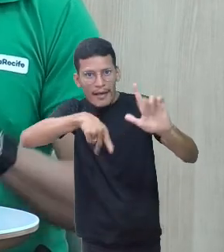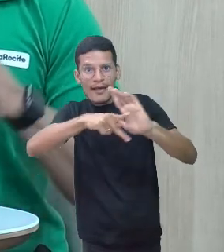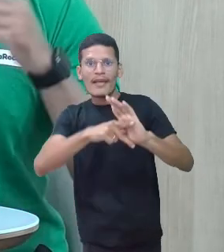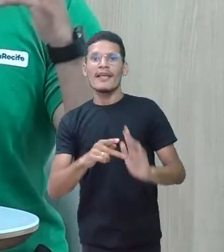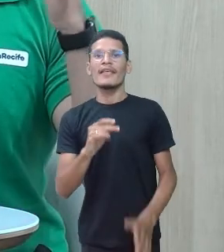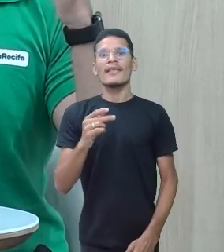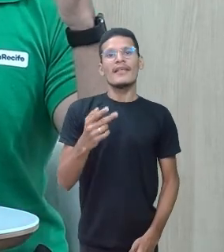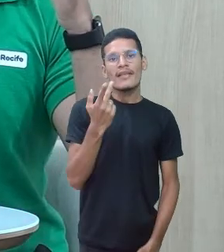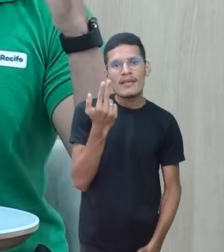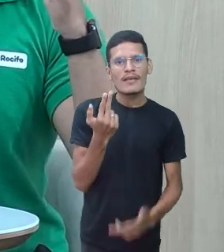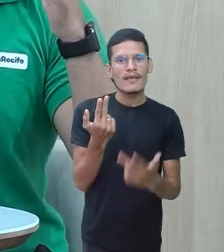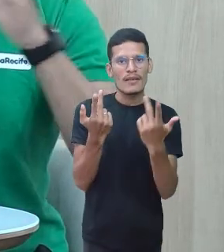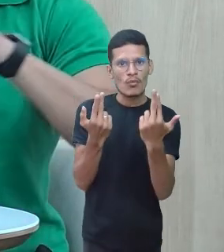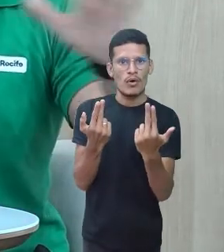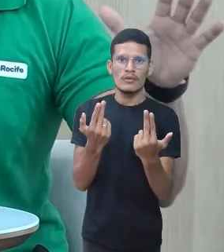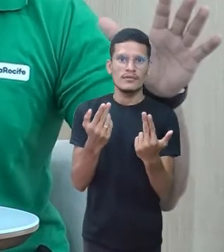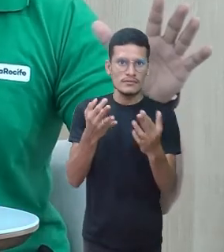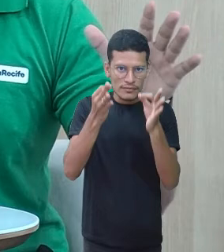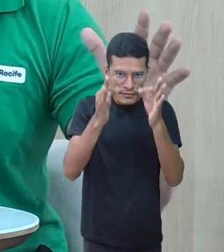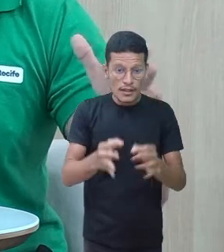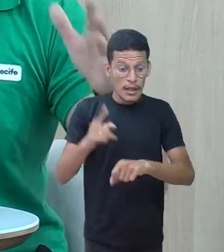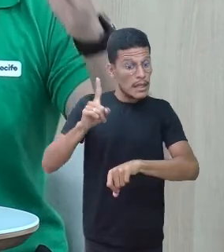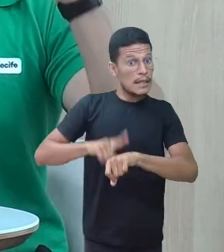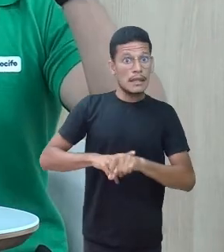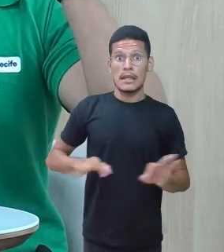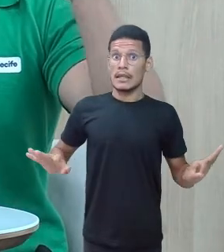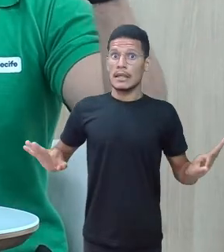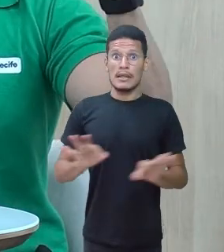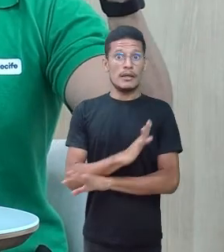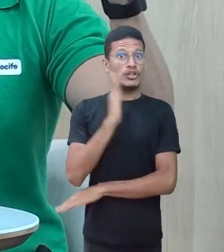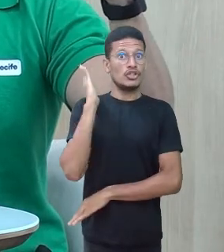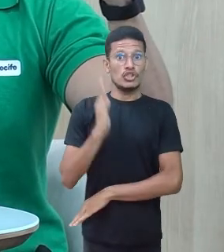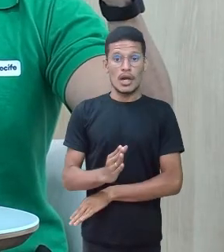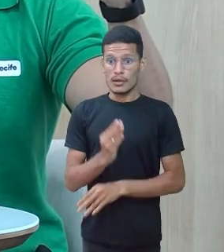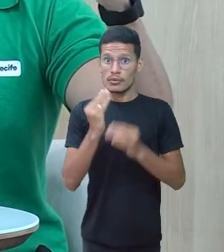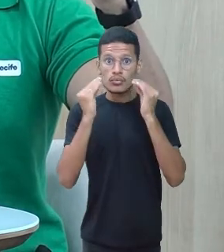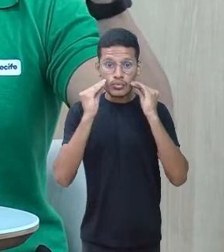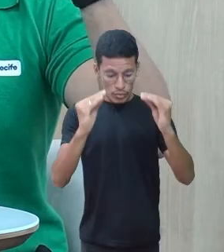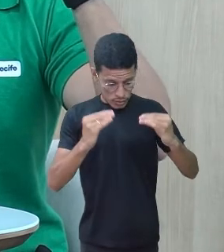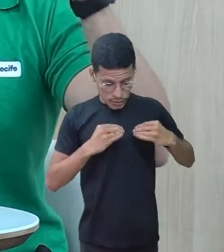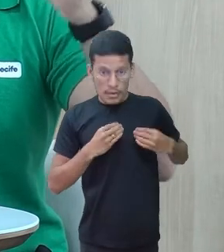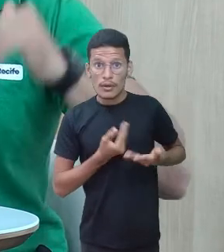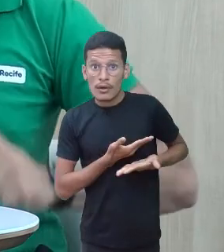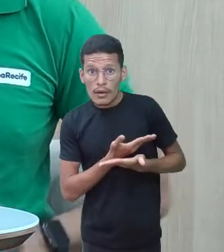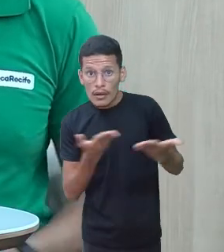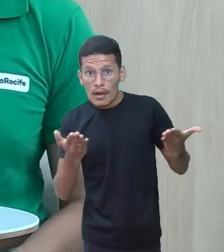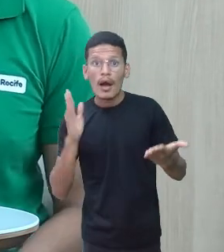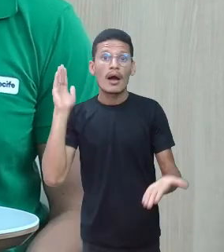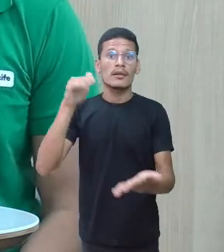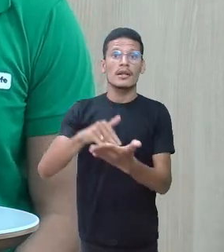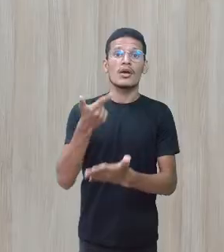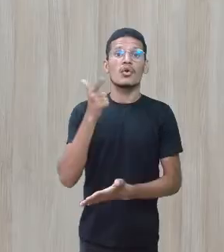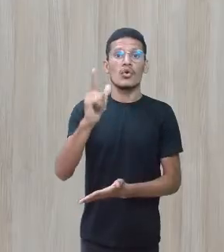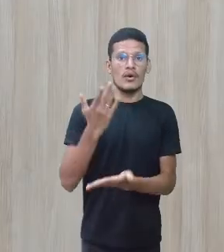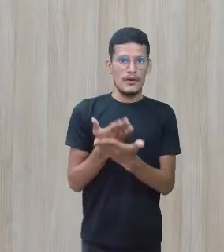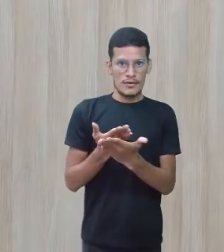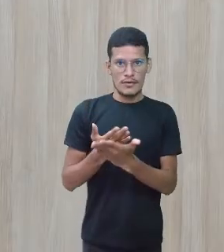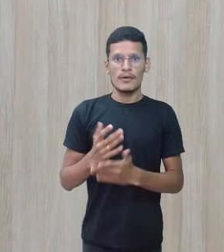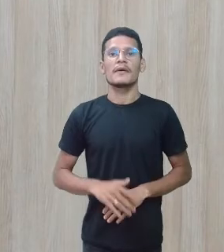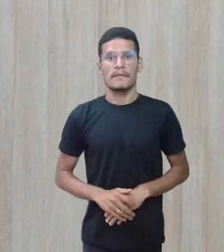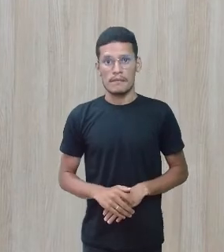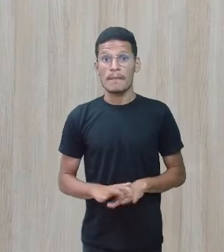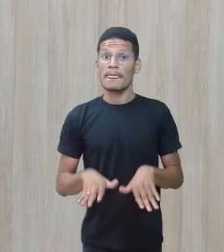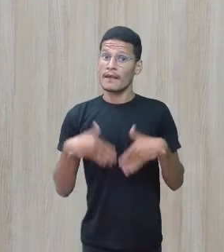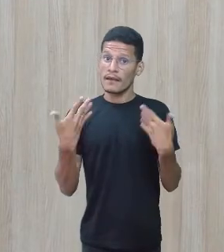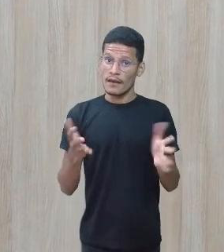certo? Então, já estourou nosso tempo. Um cheiro no seu coração e até a nossa próxima aula. Bom,